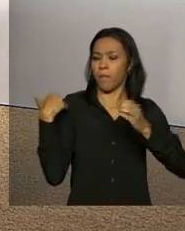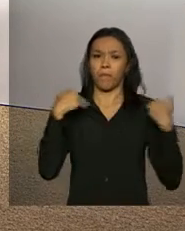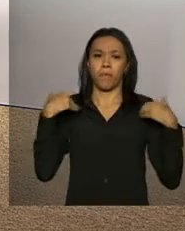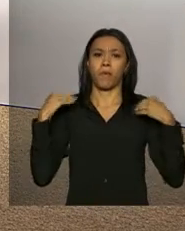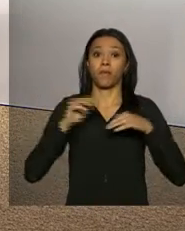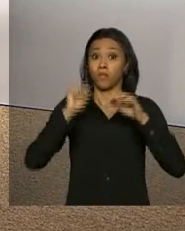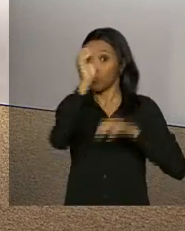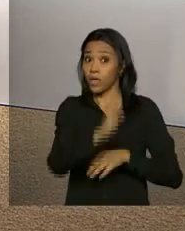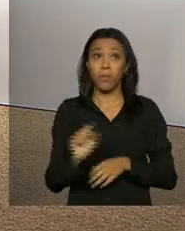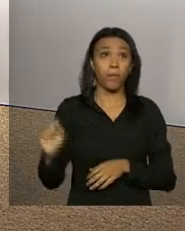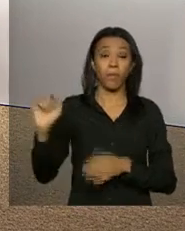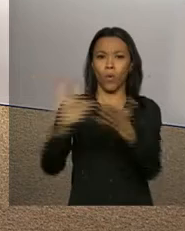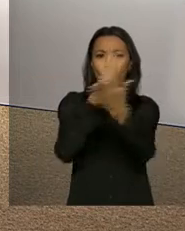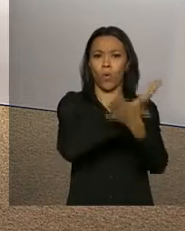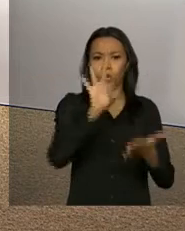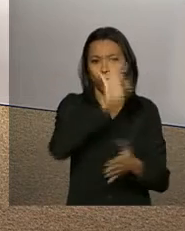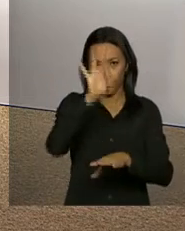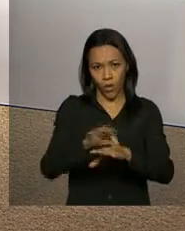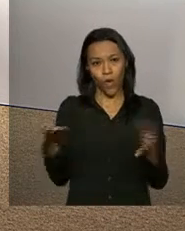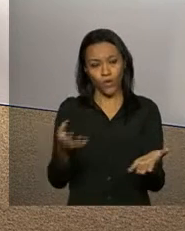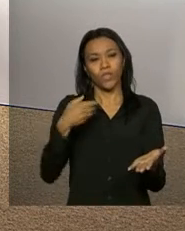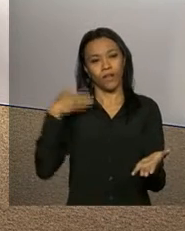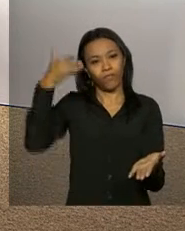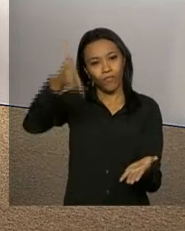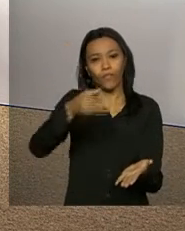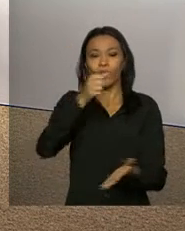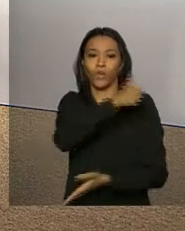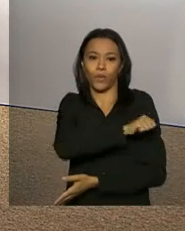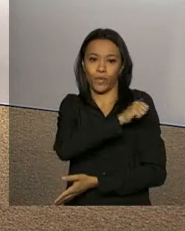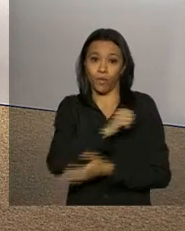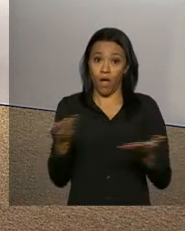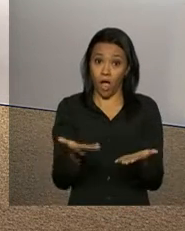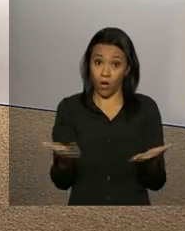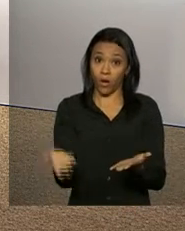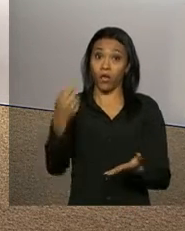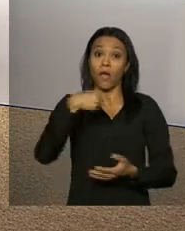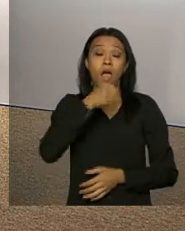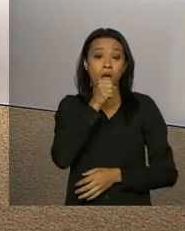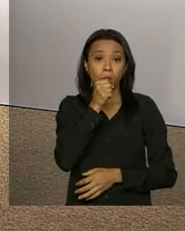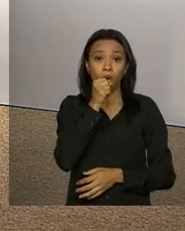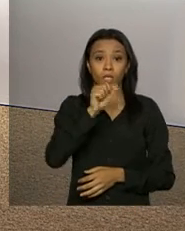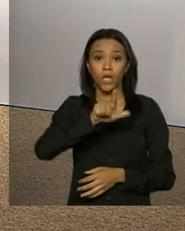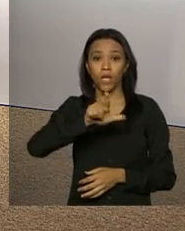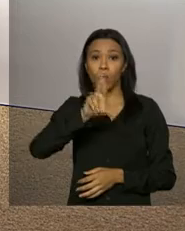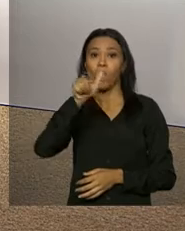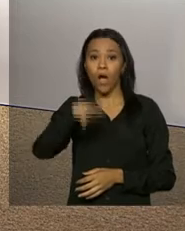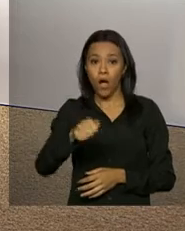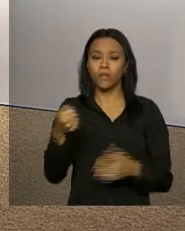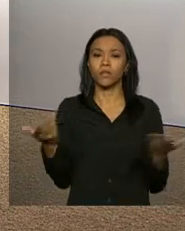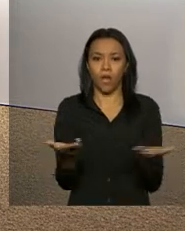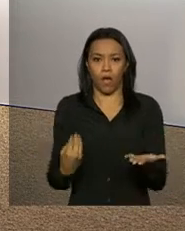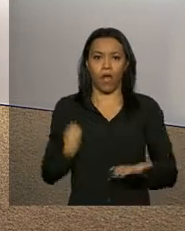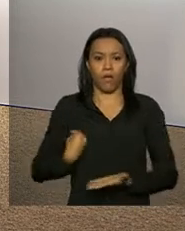acompanhou hoje no Rio de Janeiro essa mobilização nacional. Bom, nós vamos agora falar com a repórter Luana Karen, que está em São